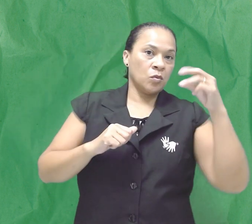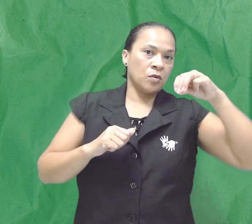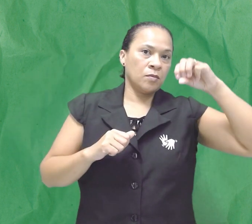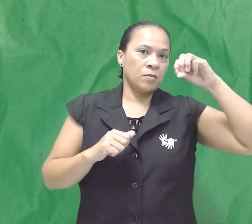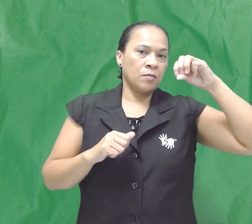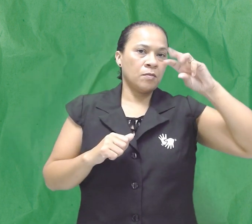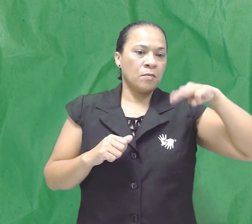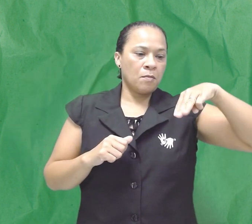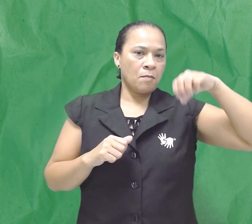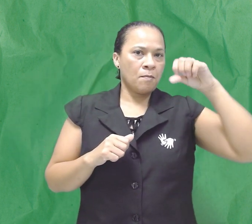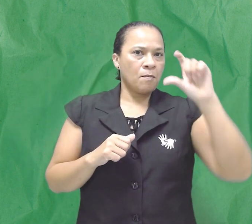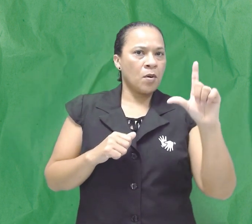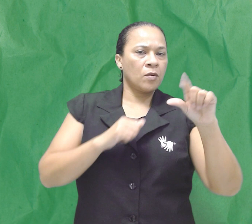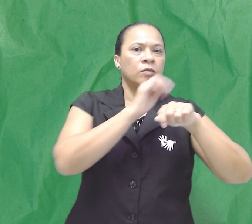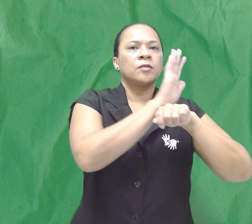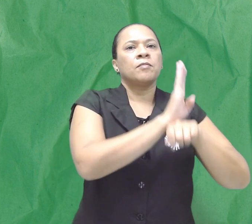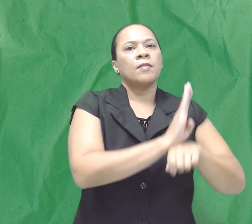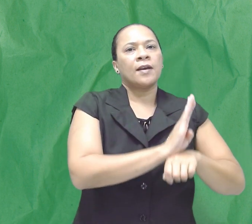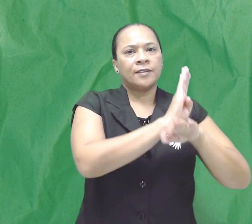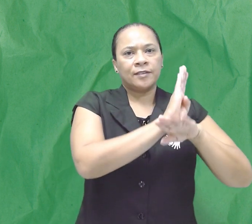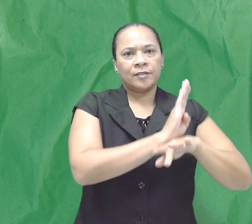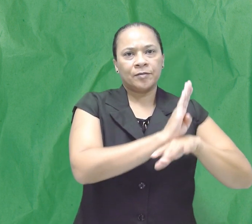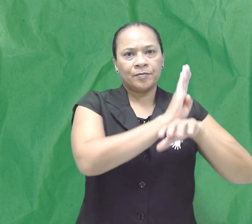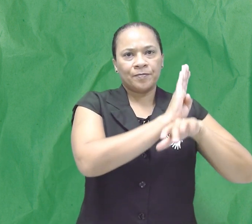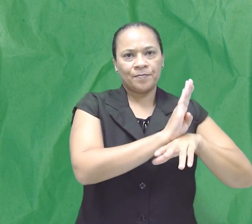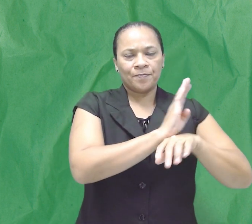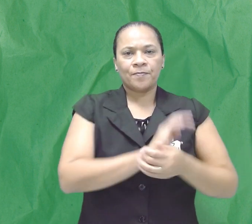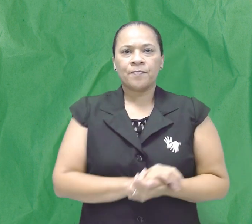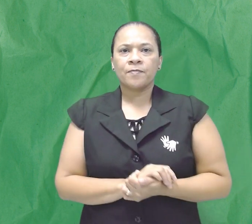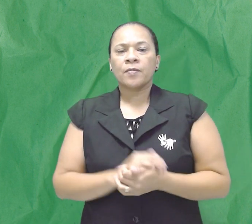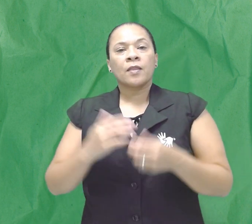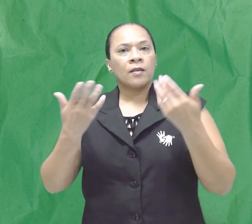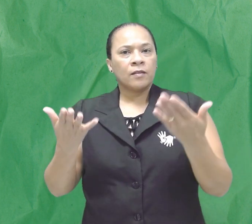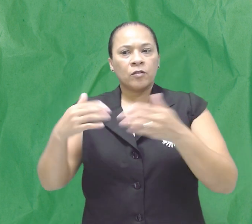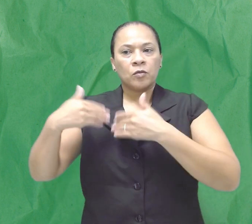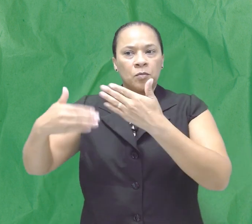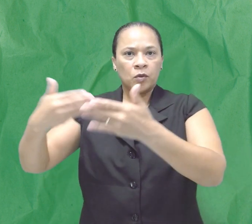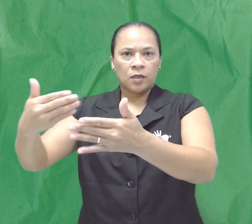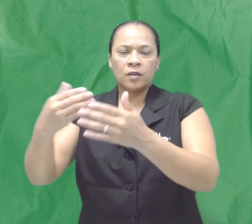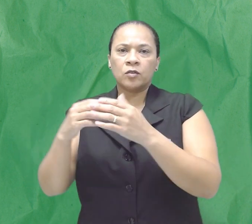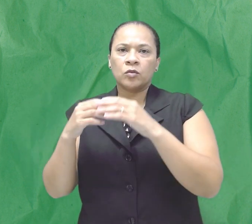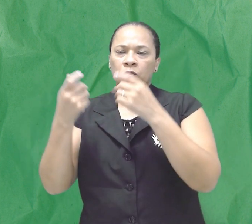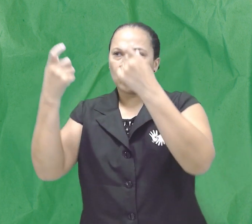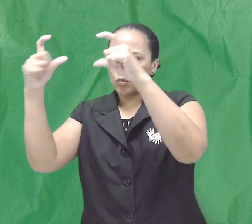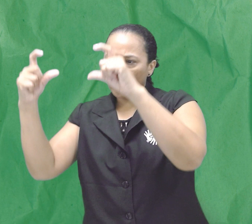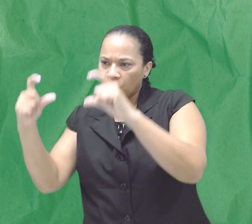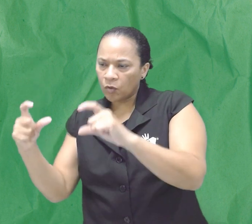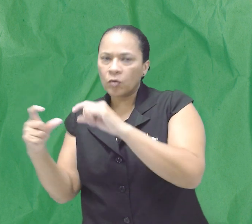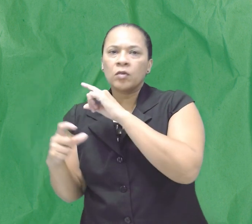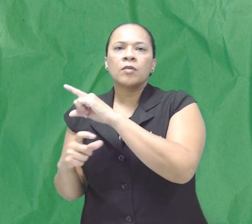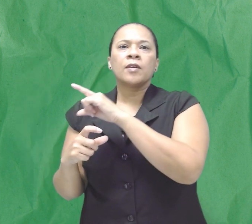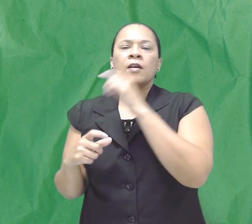tá? Por que isso é importante? Porque, né, durante o processo de titulação, a gente tenta determinar